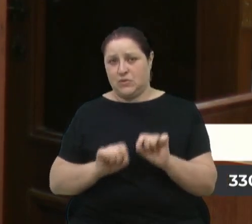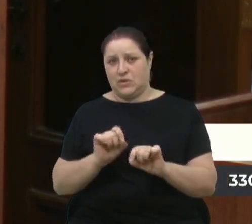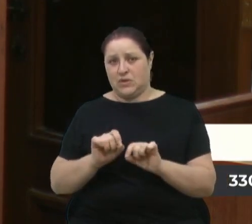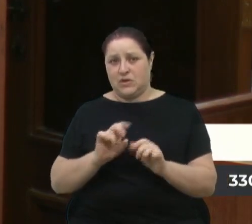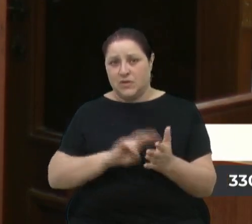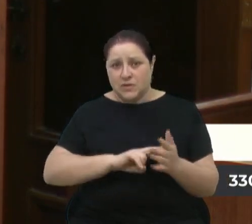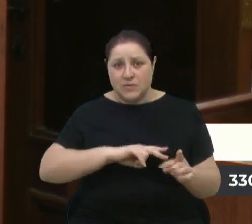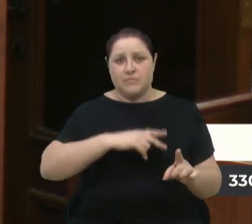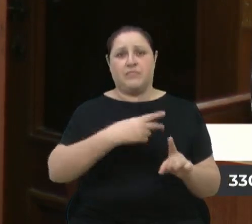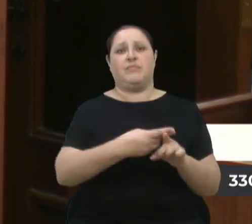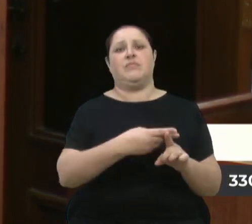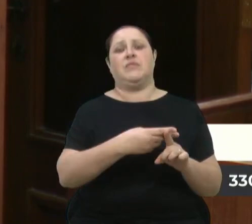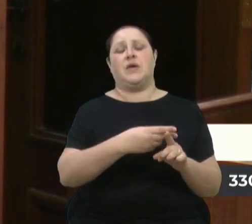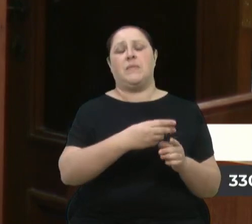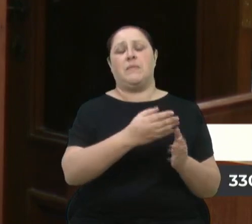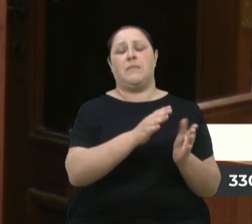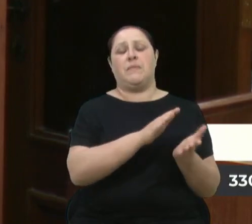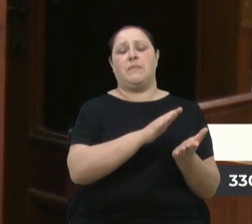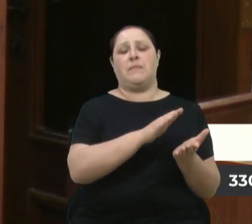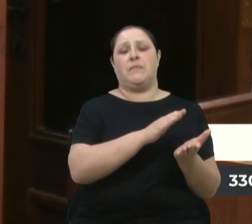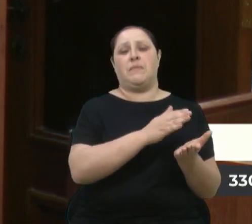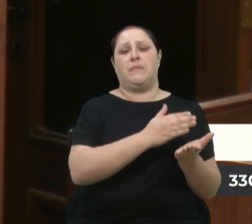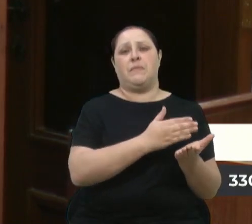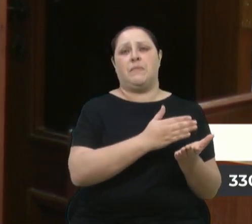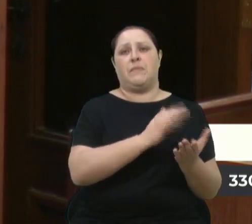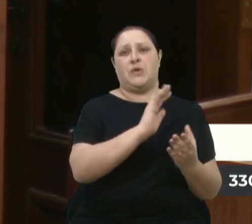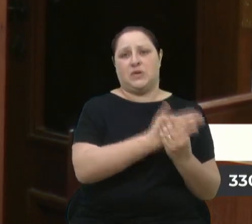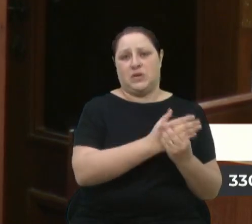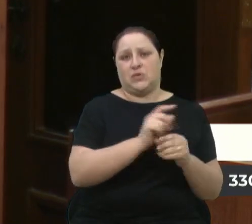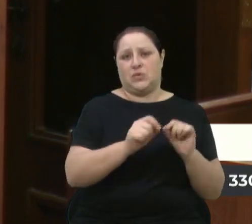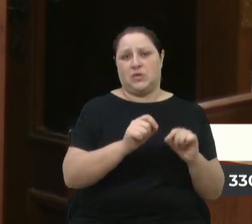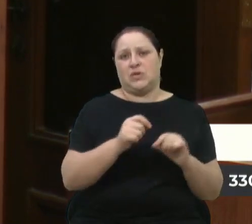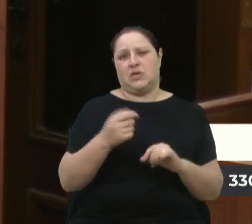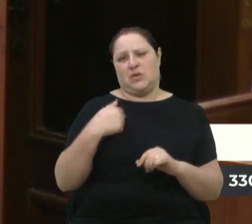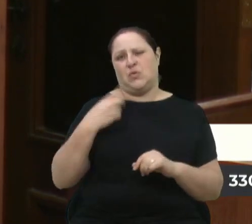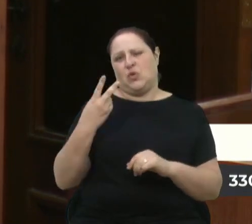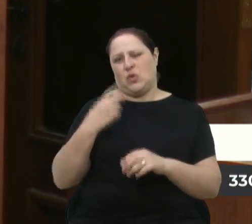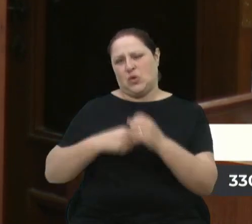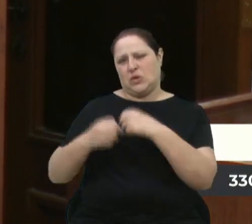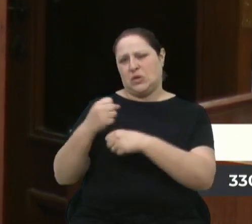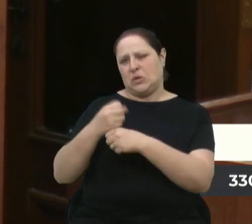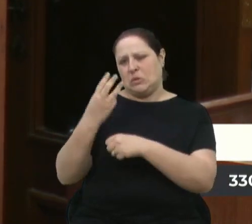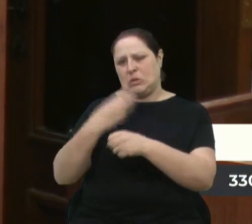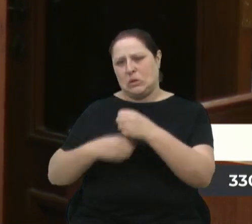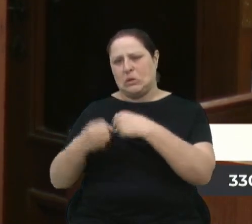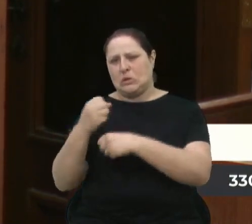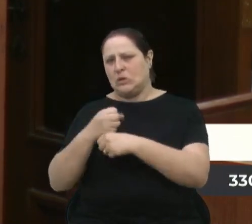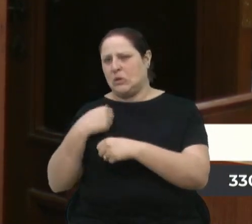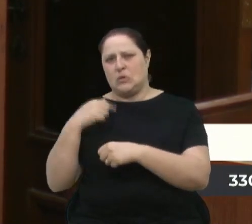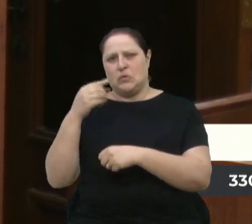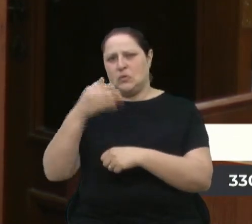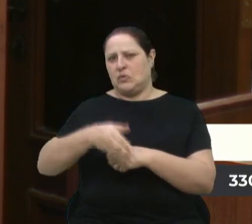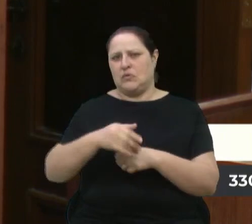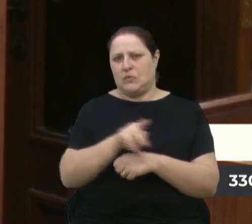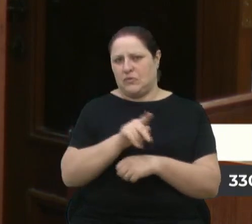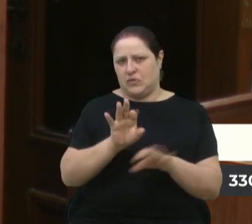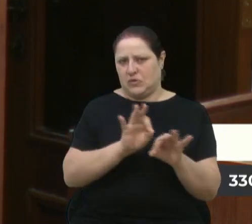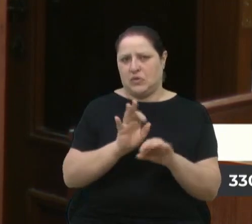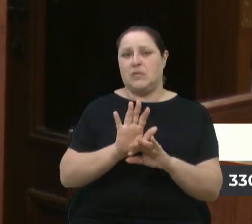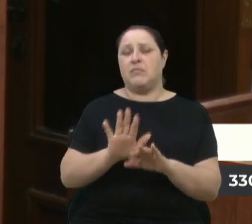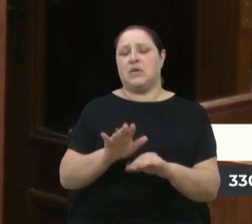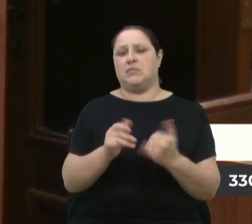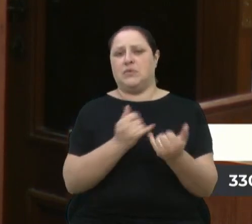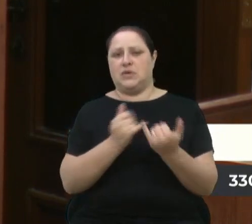duplicação de processo. Os profs faz 2, 3 anos que eu não estou em sala de aula, mas depois a vereadora Rose me ajuda. Os professores fazem um